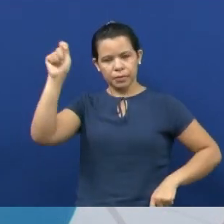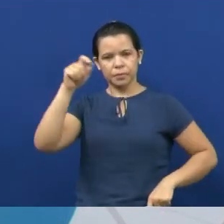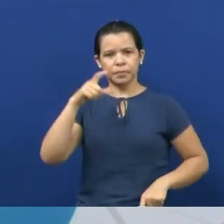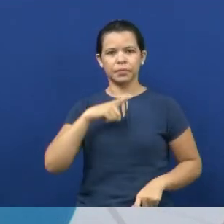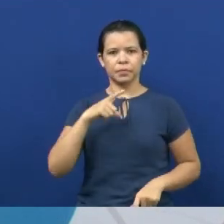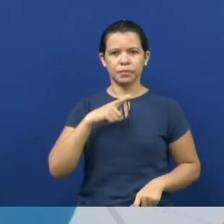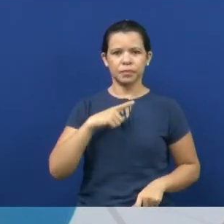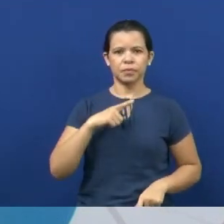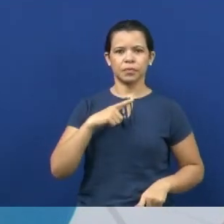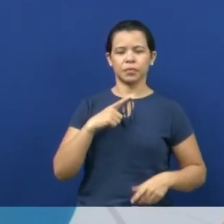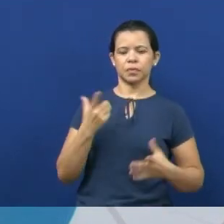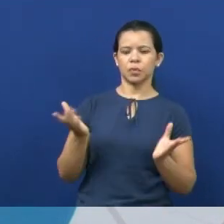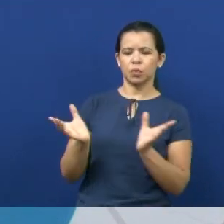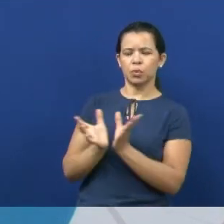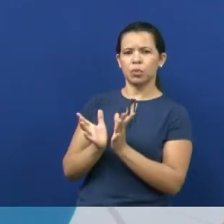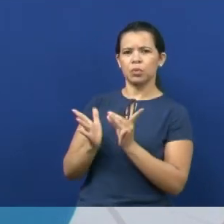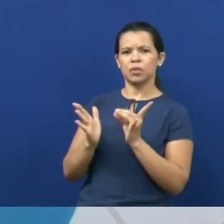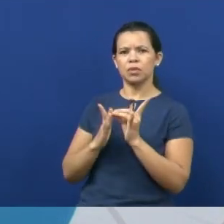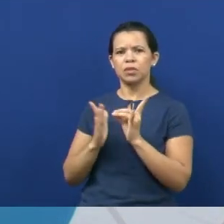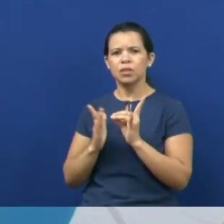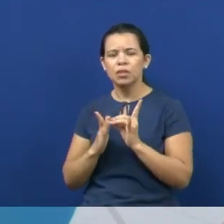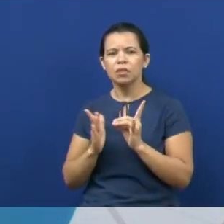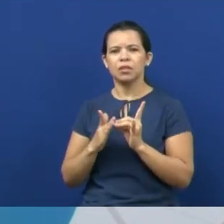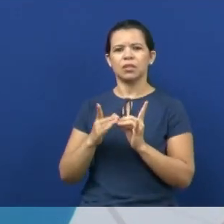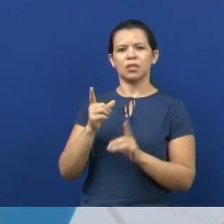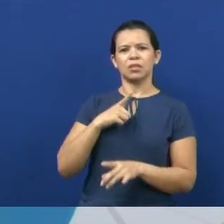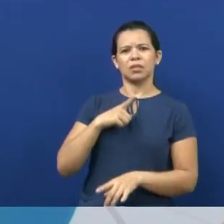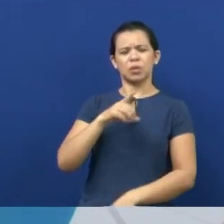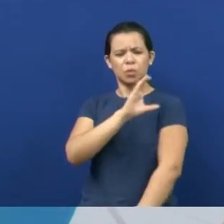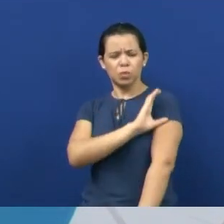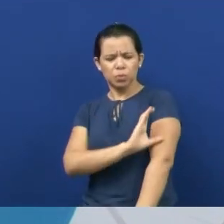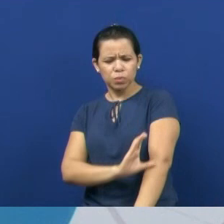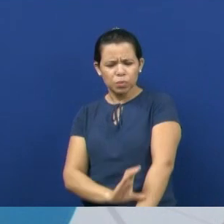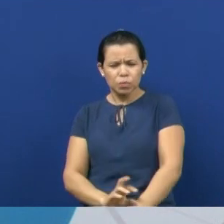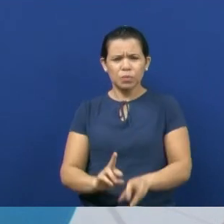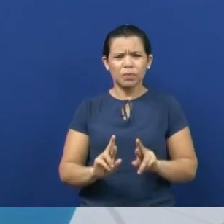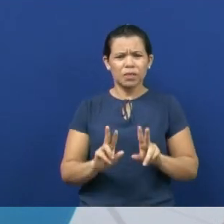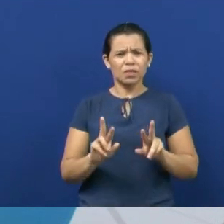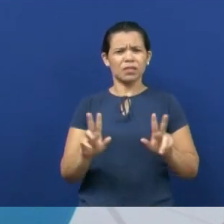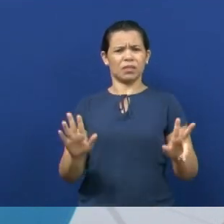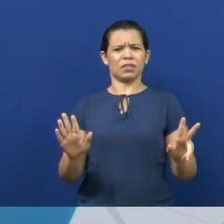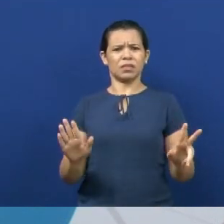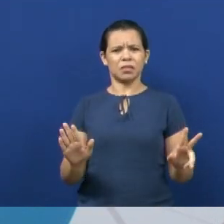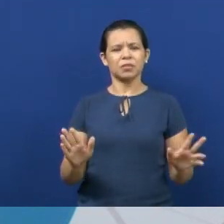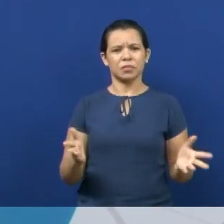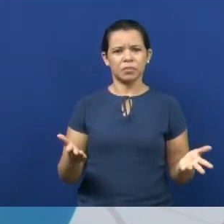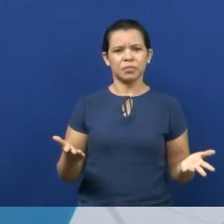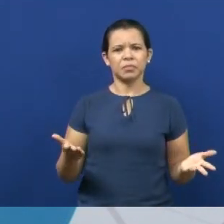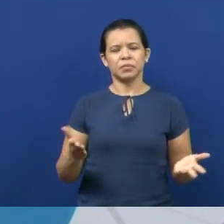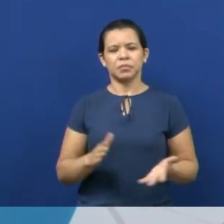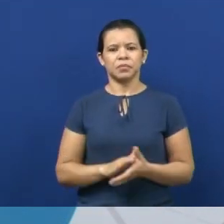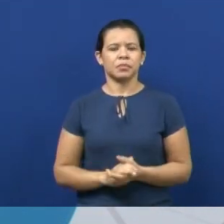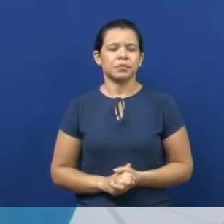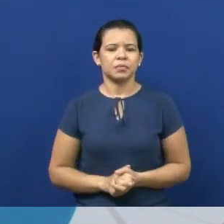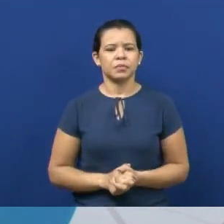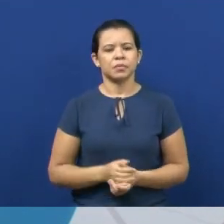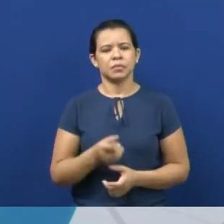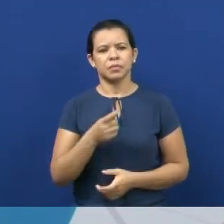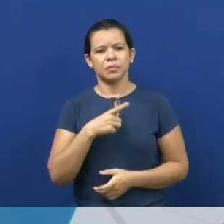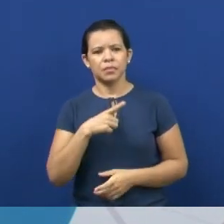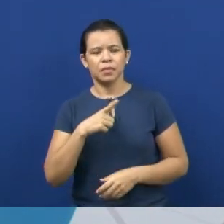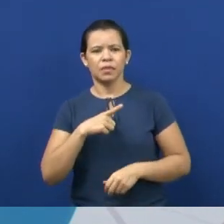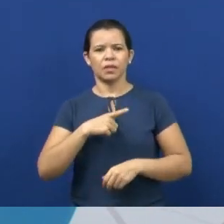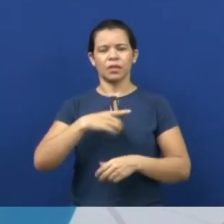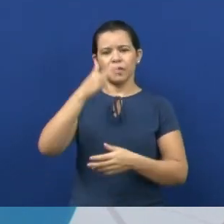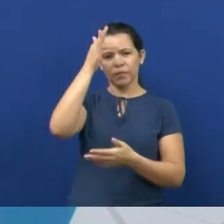totalmente diferente das outras, apesar de nós sabermos que vem do tronco dos Nauas, mas são nações diferentes que têm